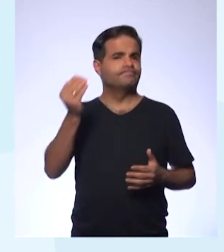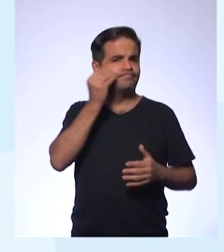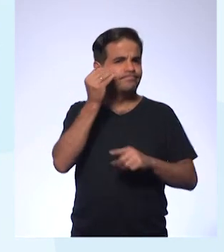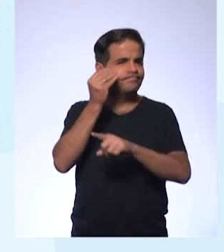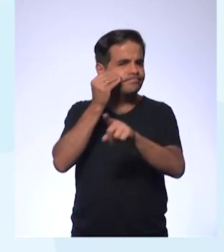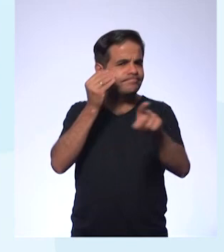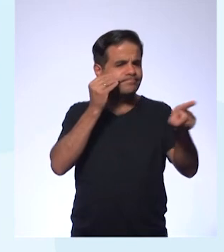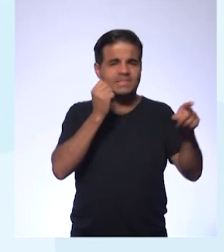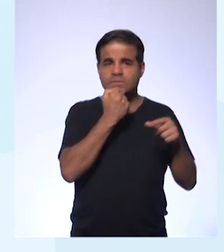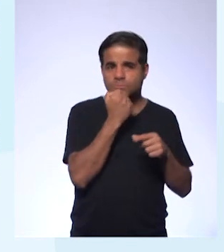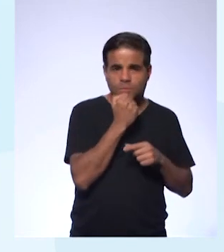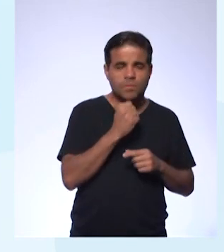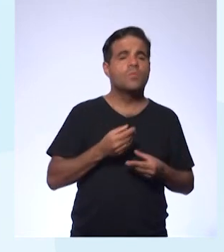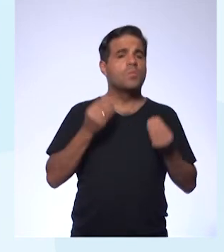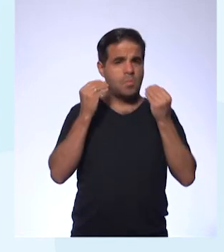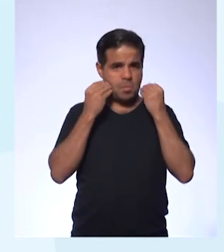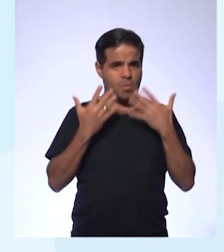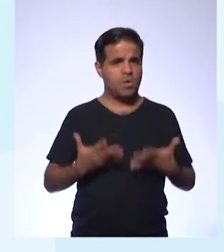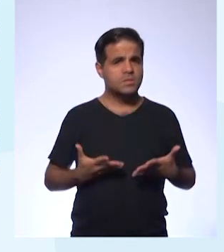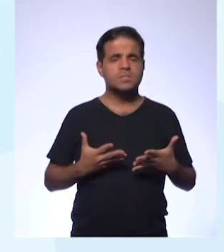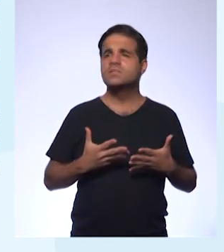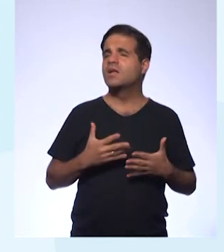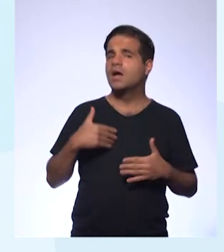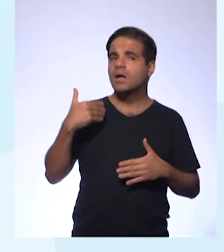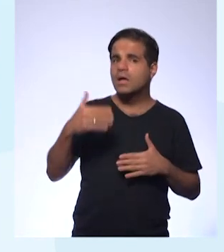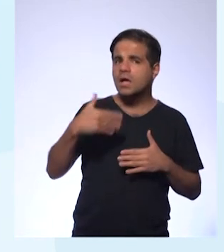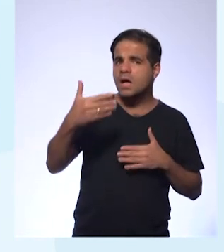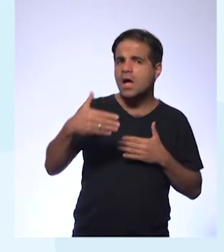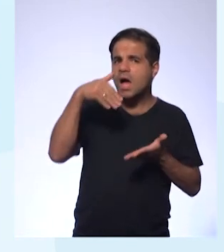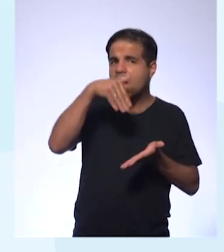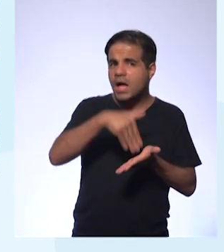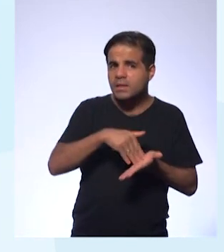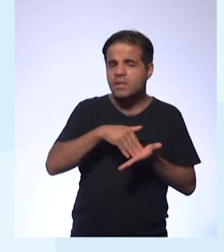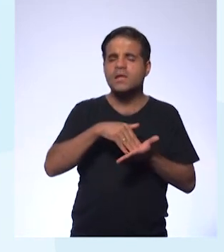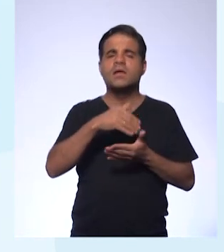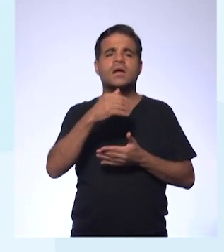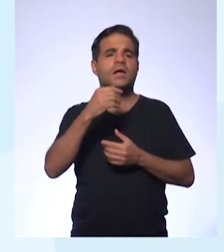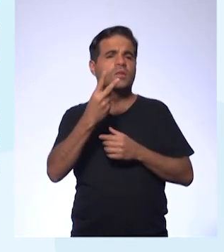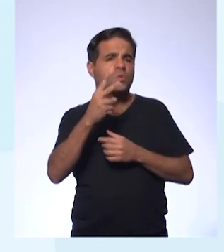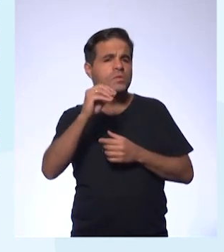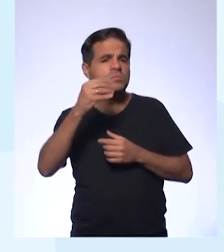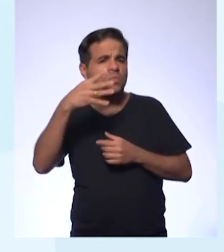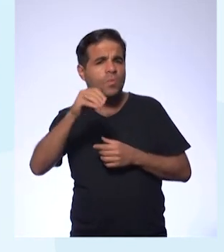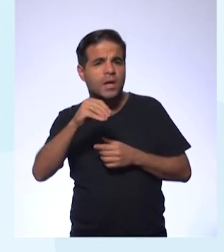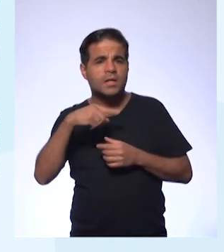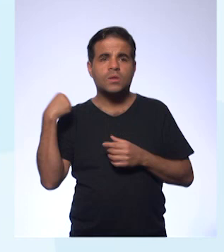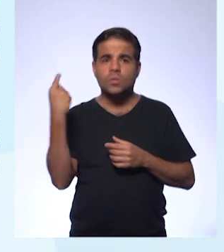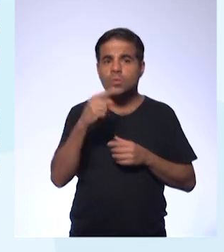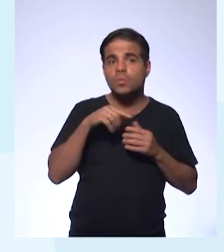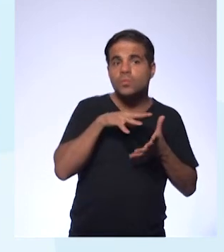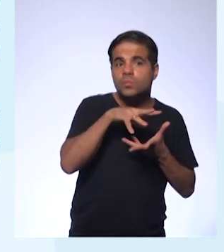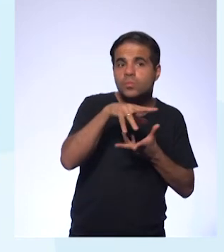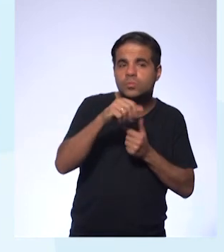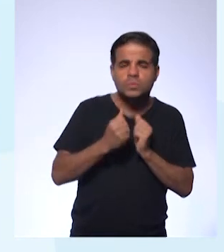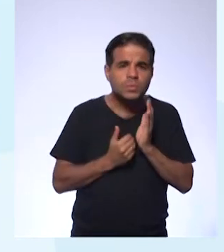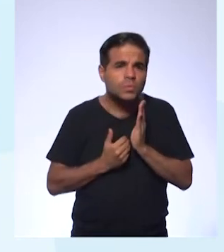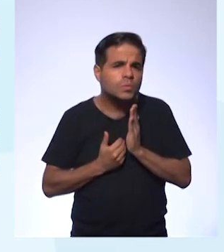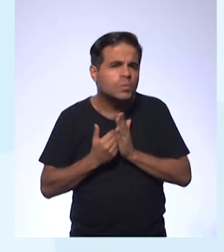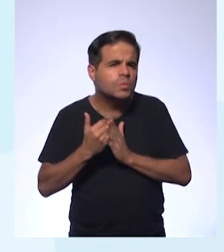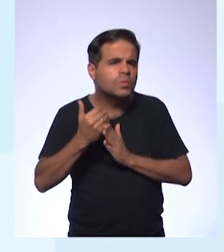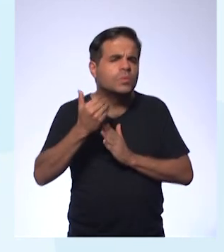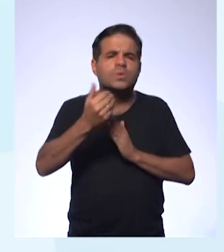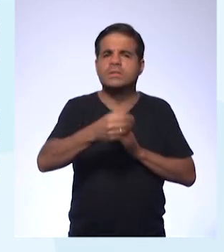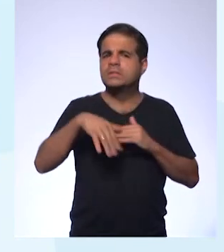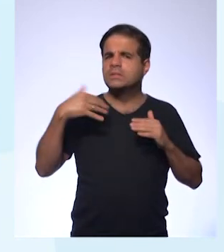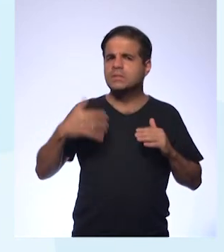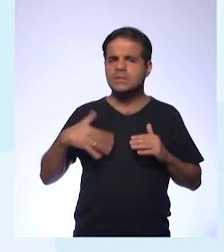Evidências científicas mostram que, até meados de 2040, o mundo deverá atingir a